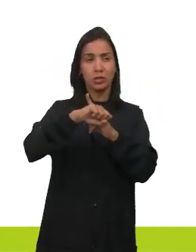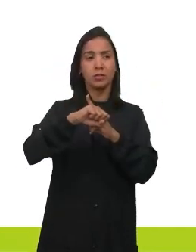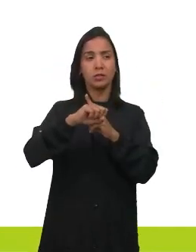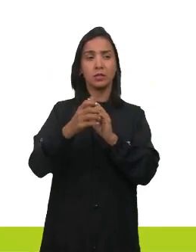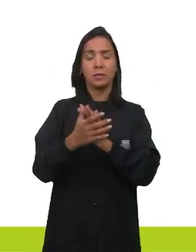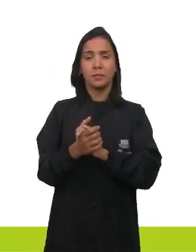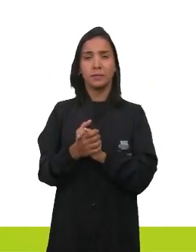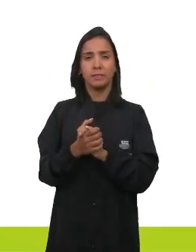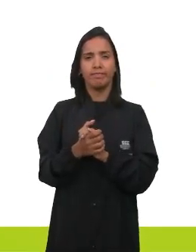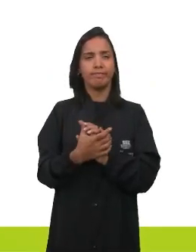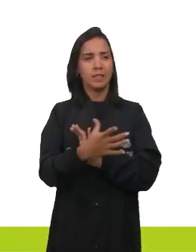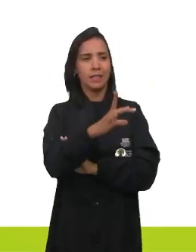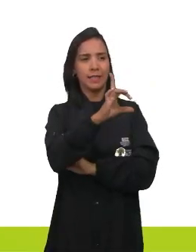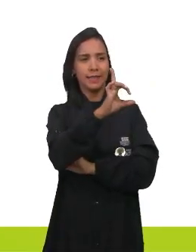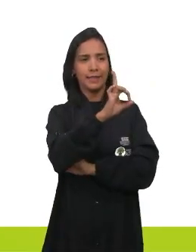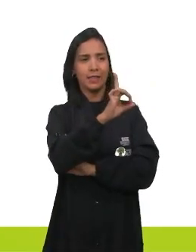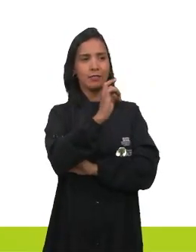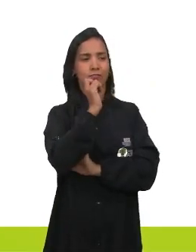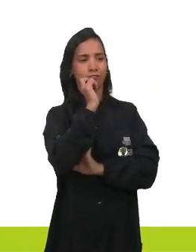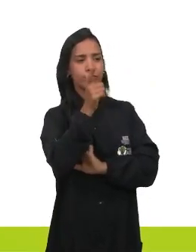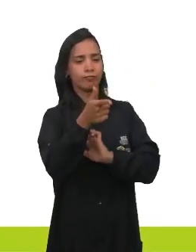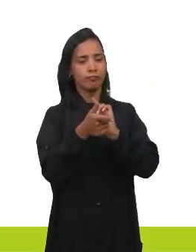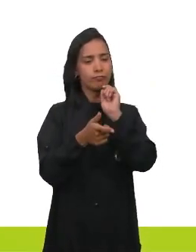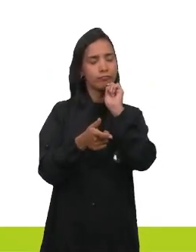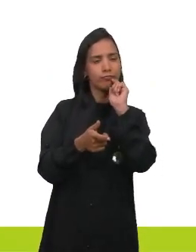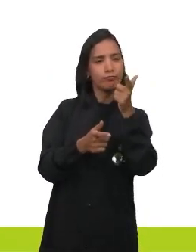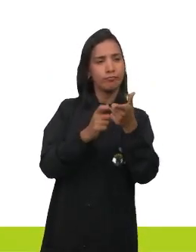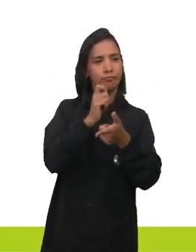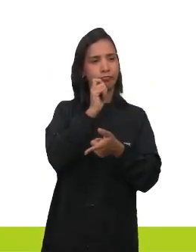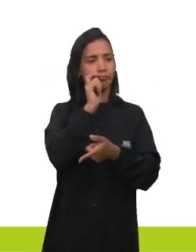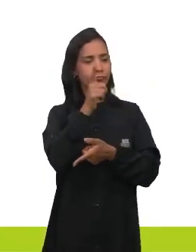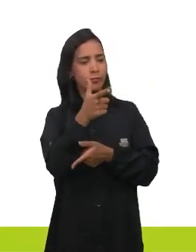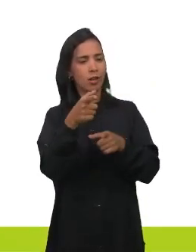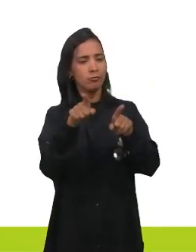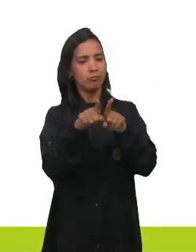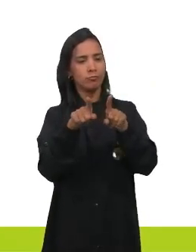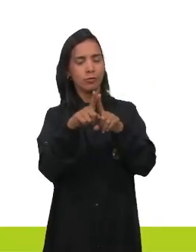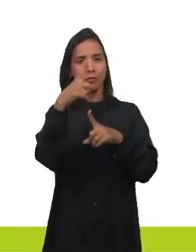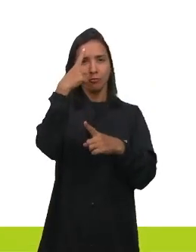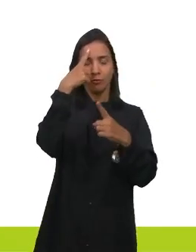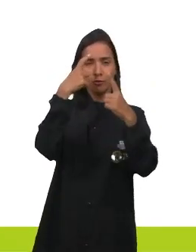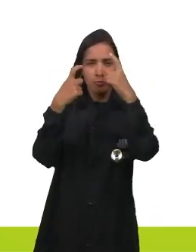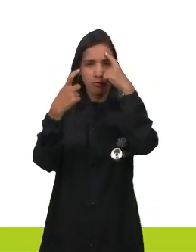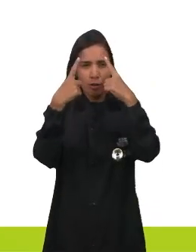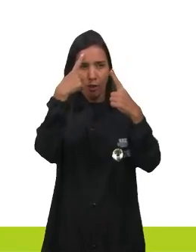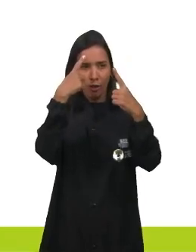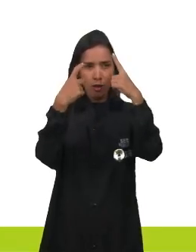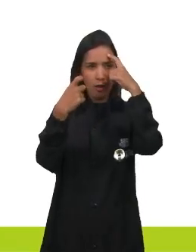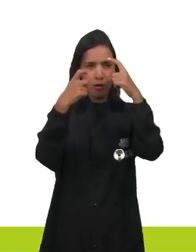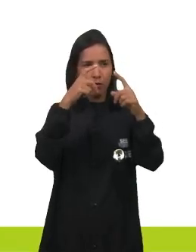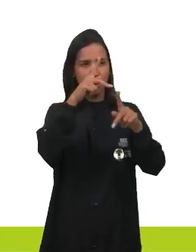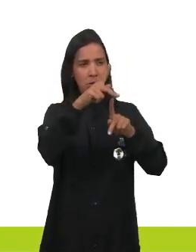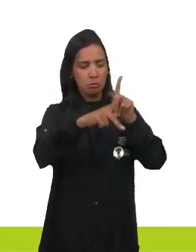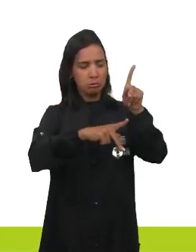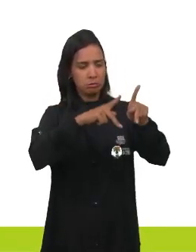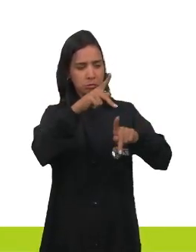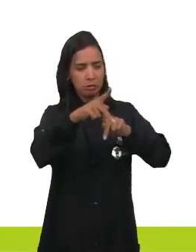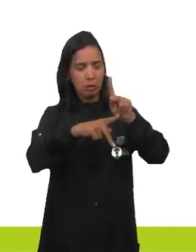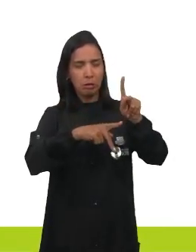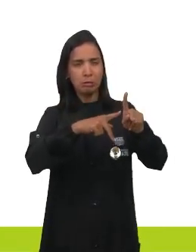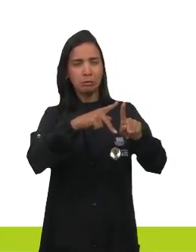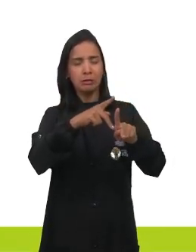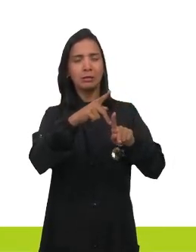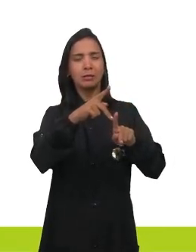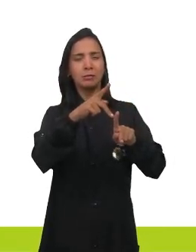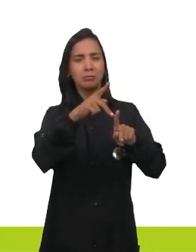Letra D, criticar a atenuação da violência contra os povos, eita, dicção